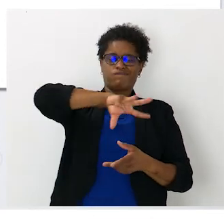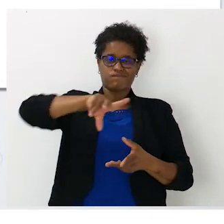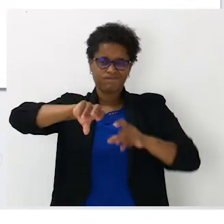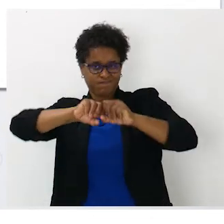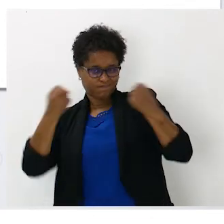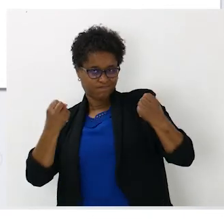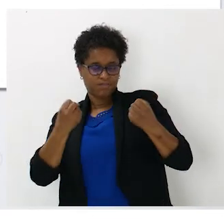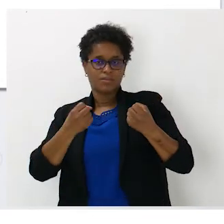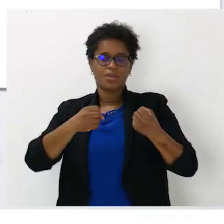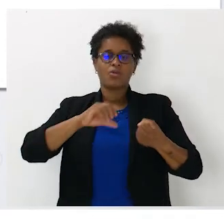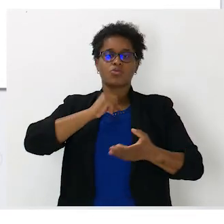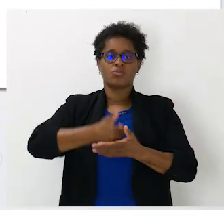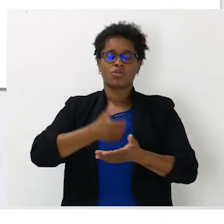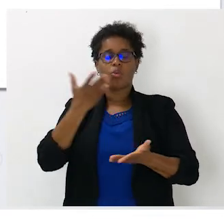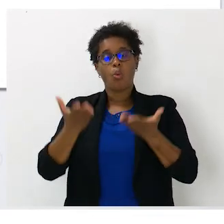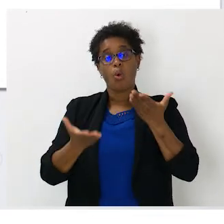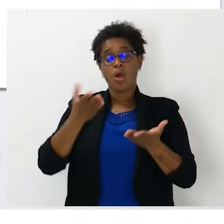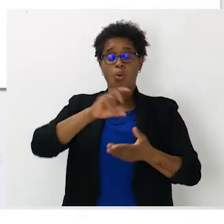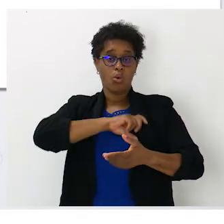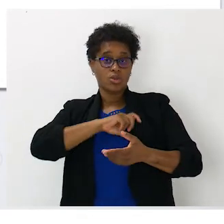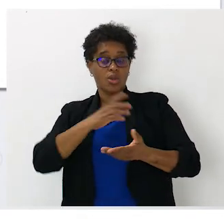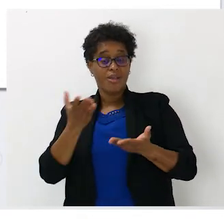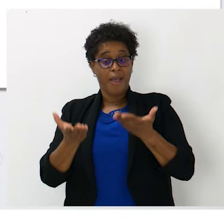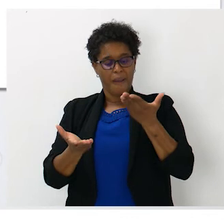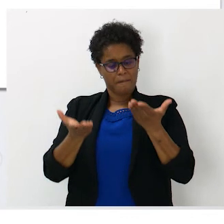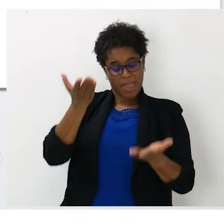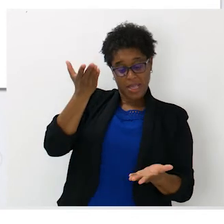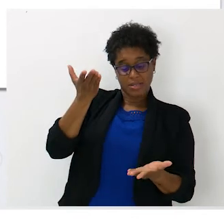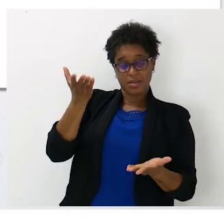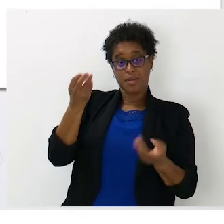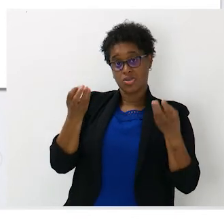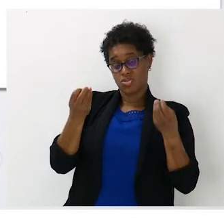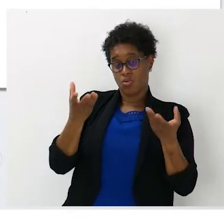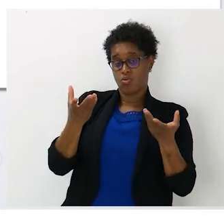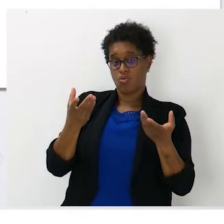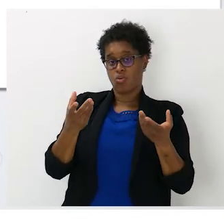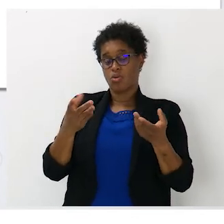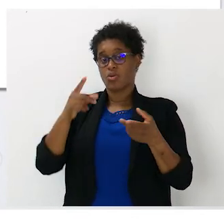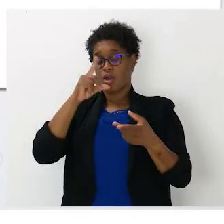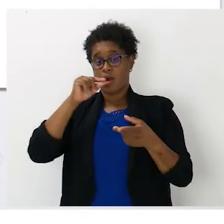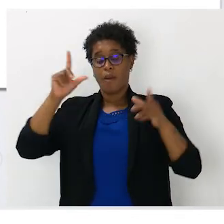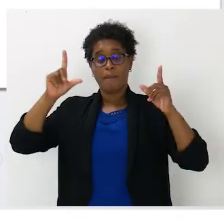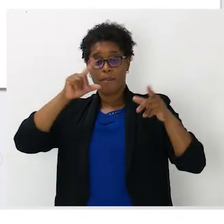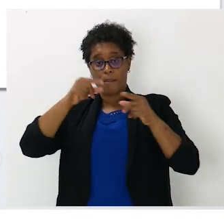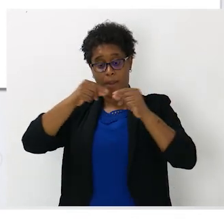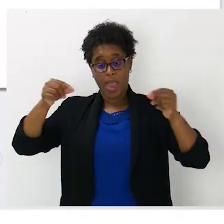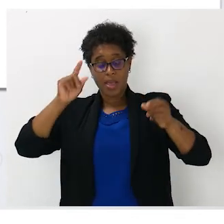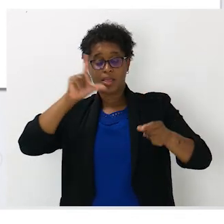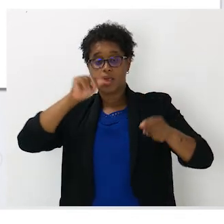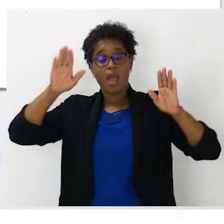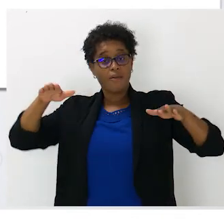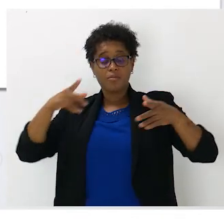cujo coração pese mais do que a pena de avestruz, por terem sido maus